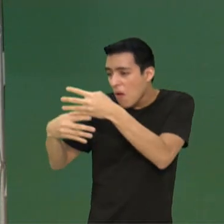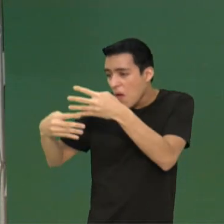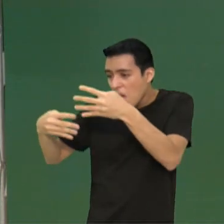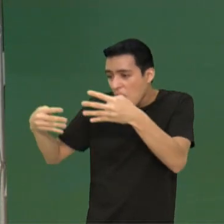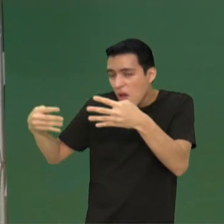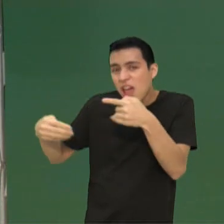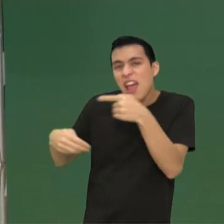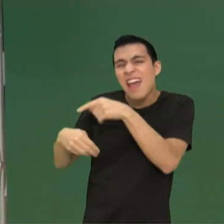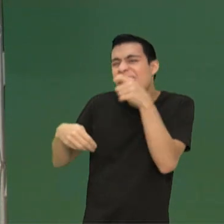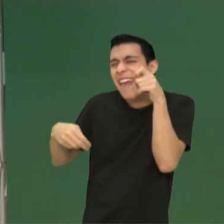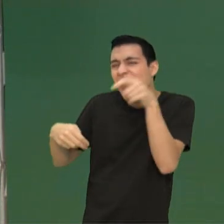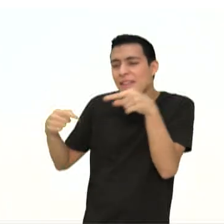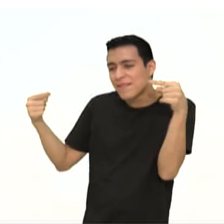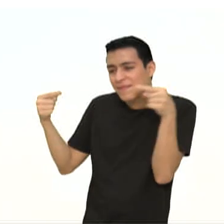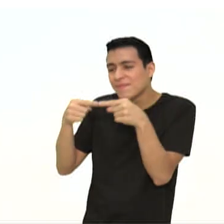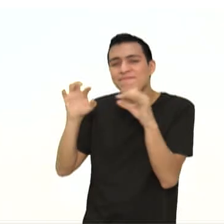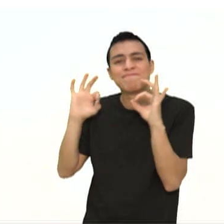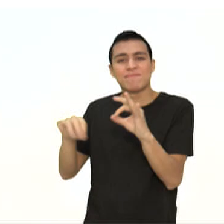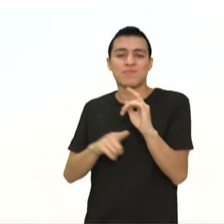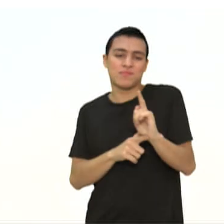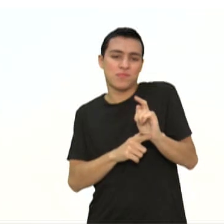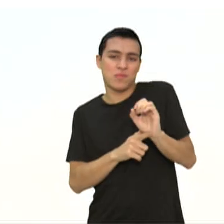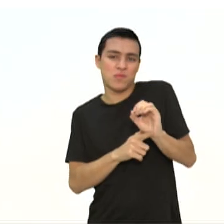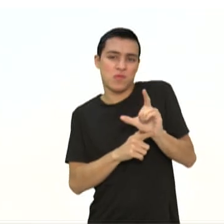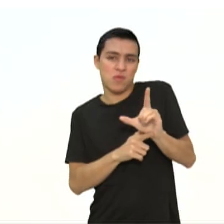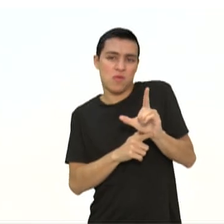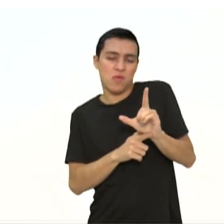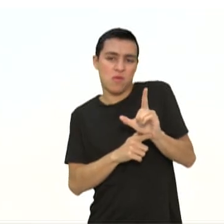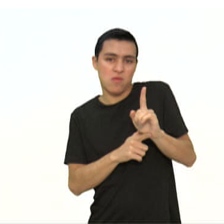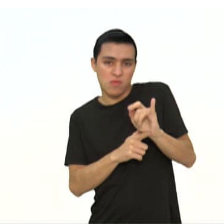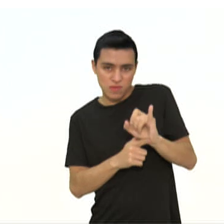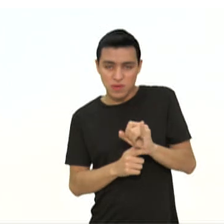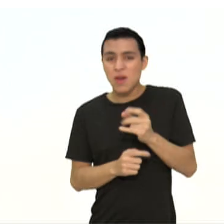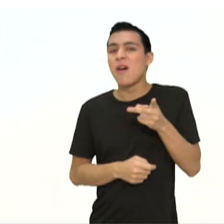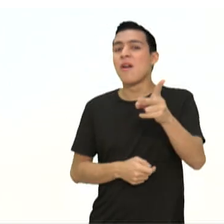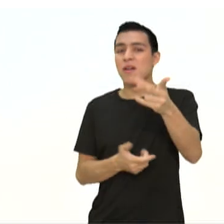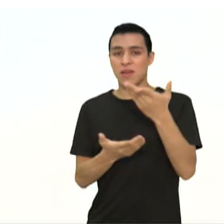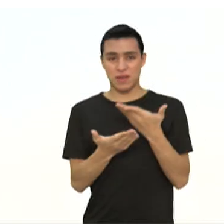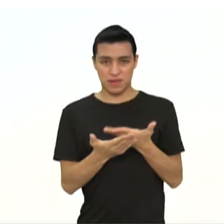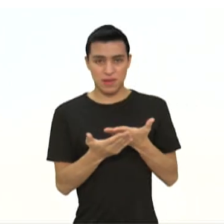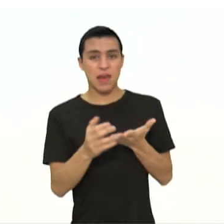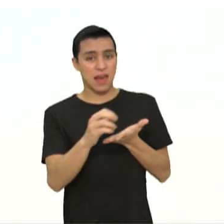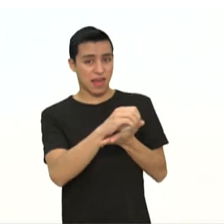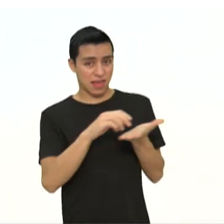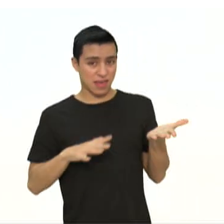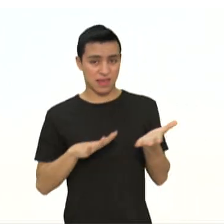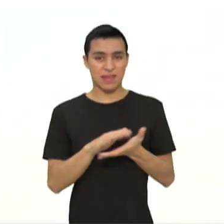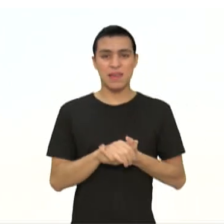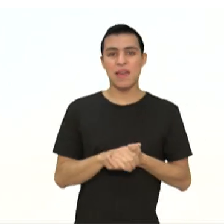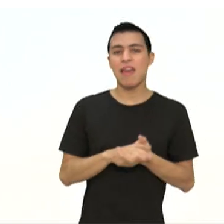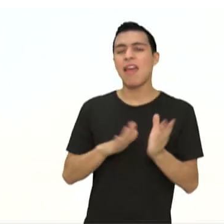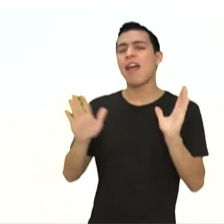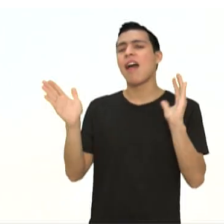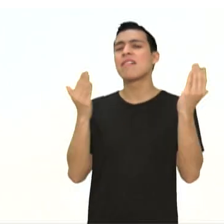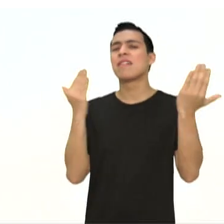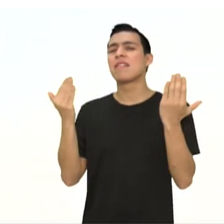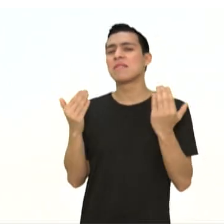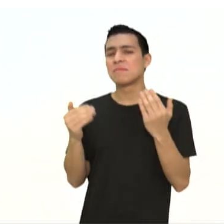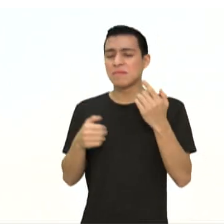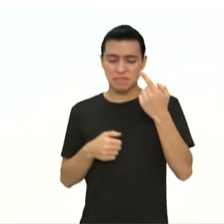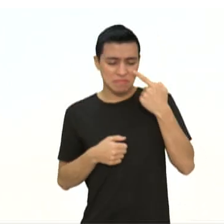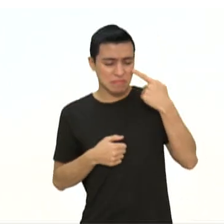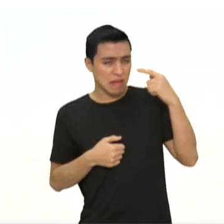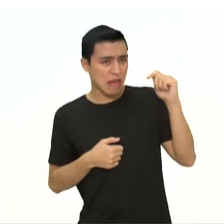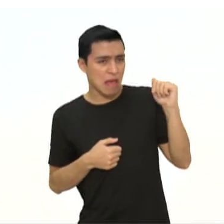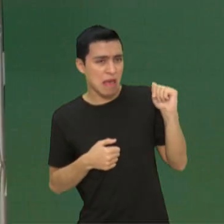Tranquilo? Continuando a nossa aula. Exercício. Analise as alternativas abaixo